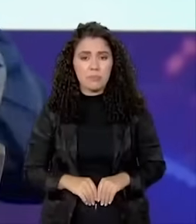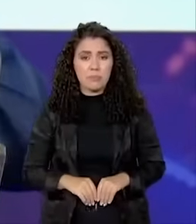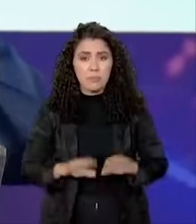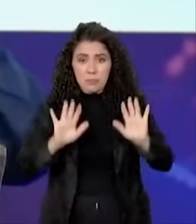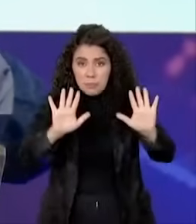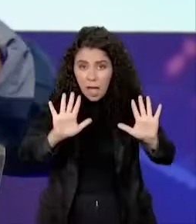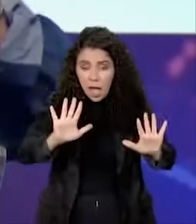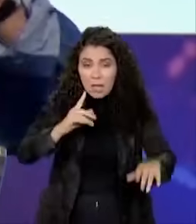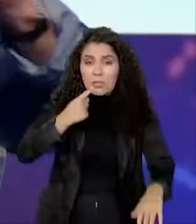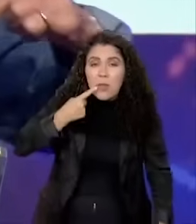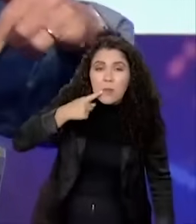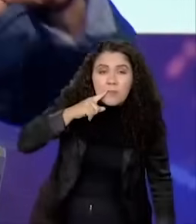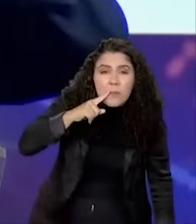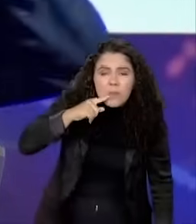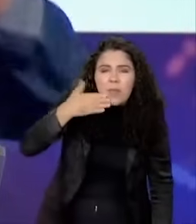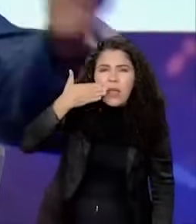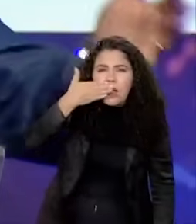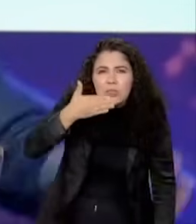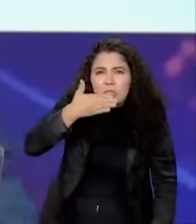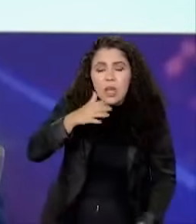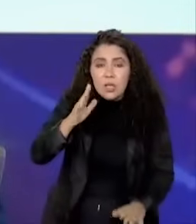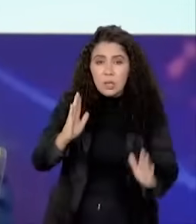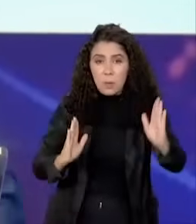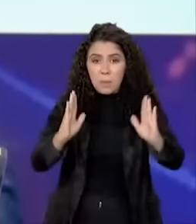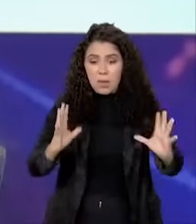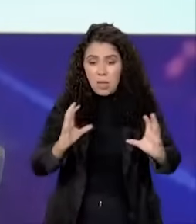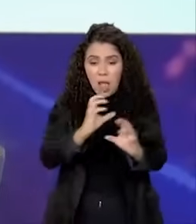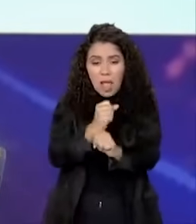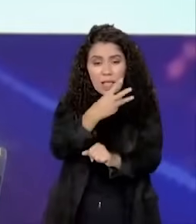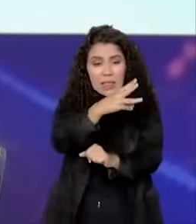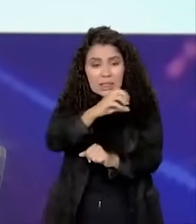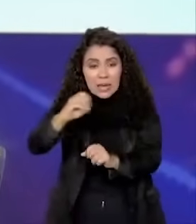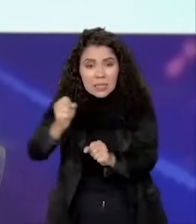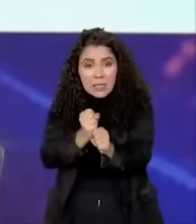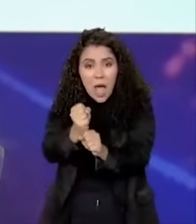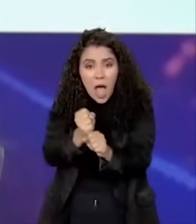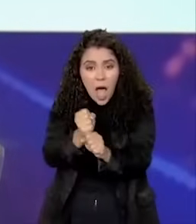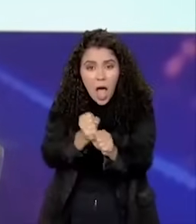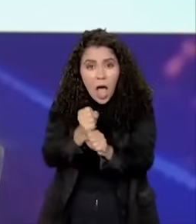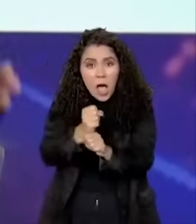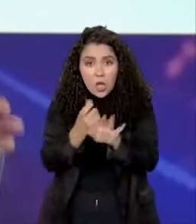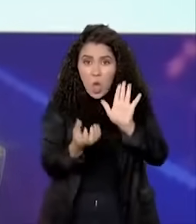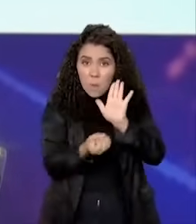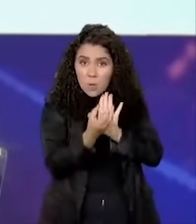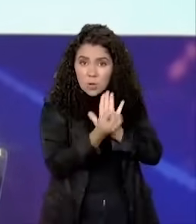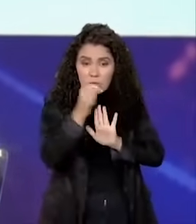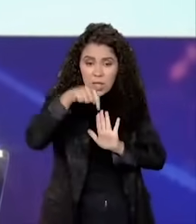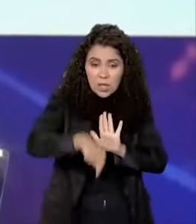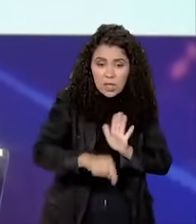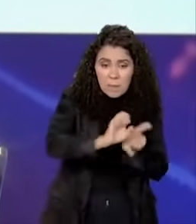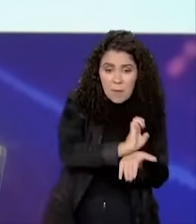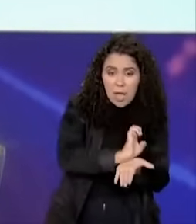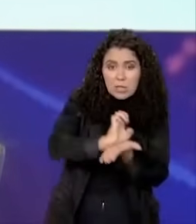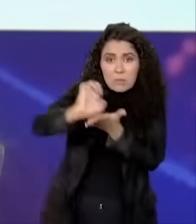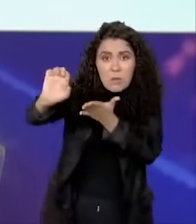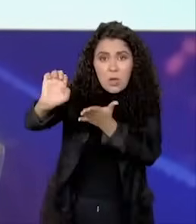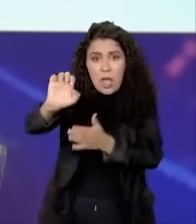Aliás, a cana-de-açúcar, que durante quase 300 anos era produzida aqui para exportar para os